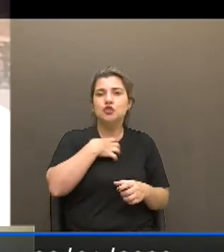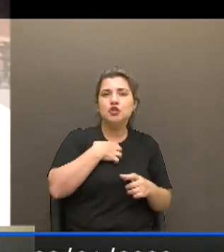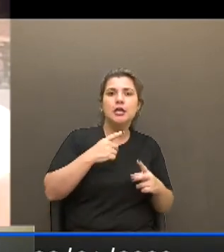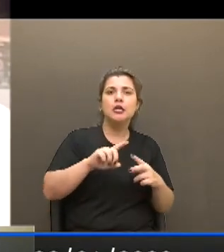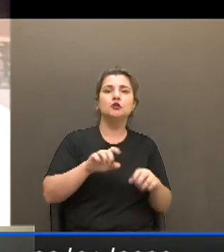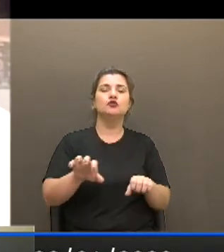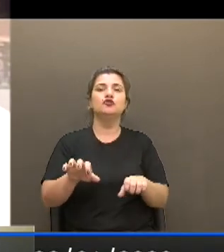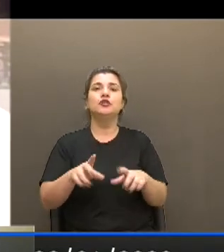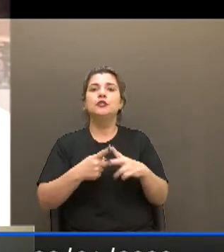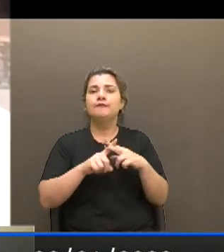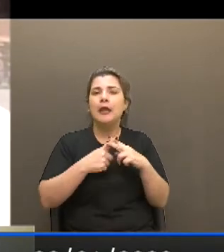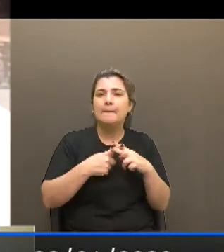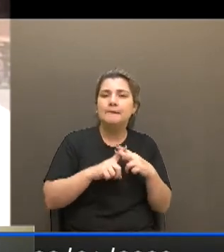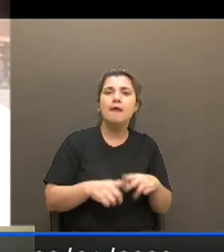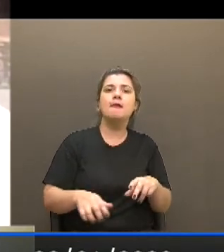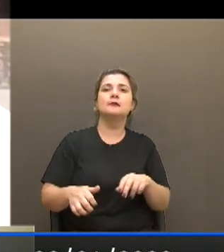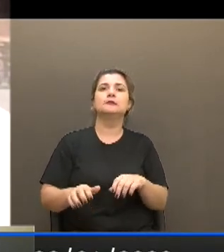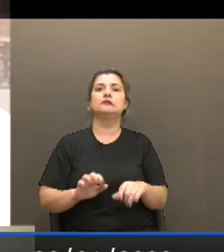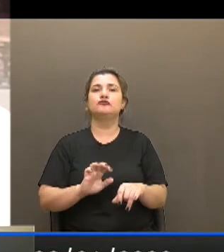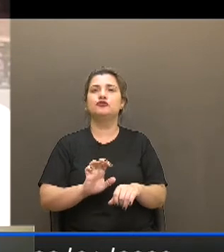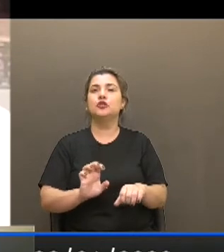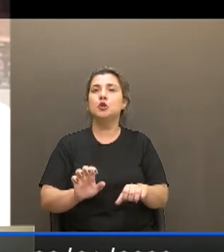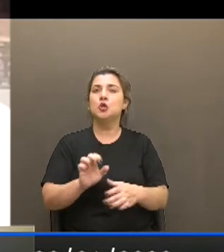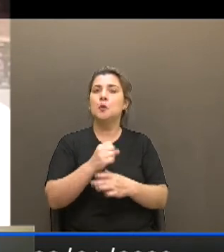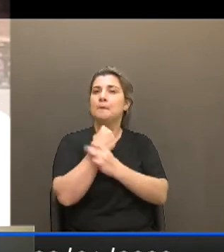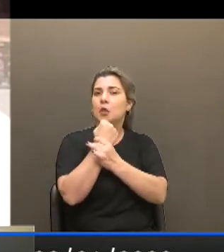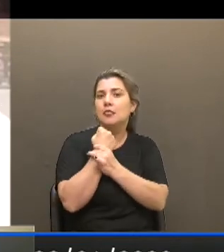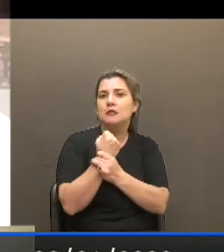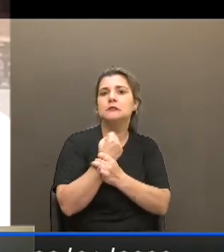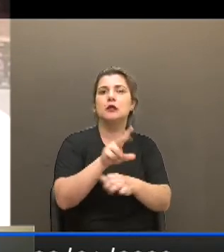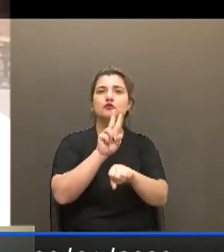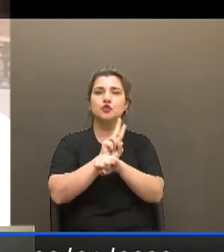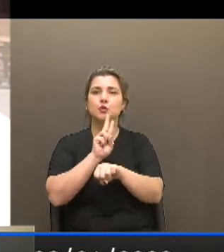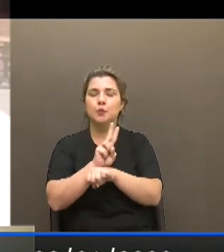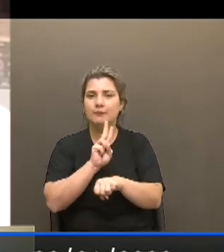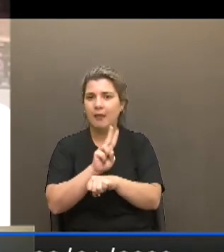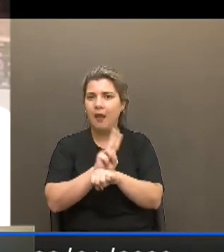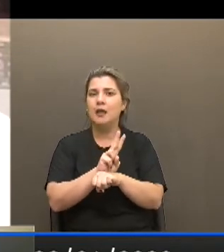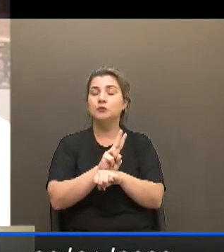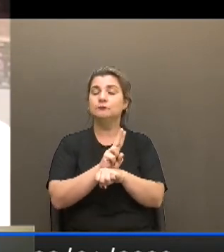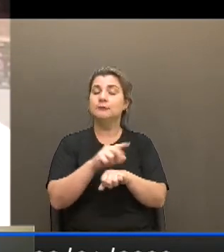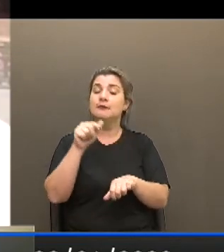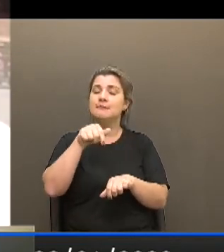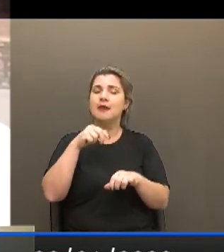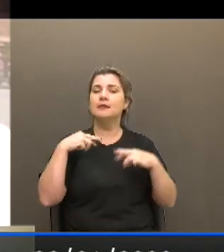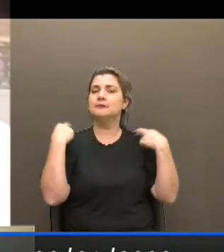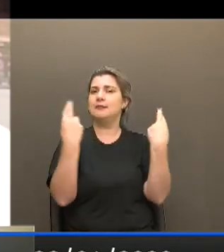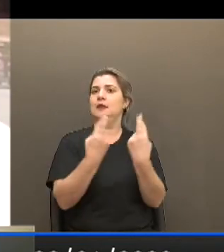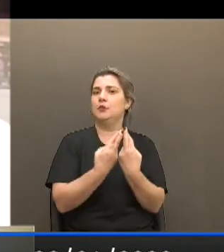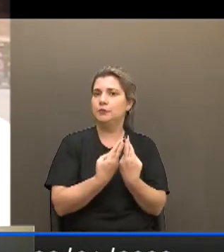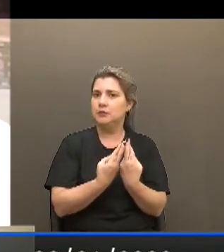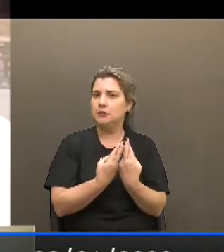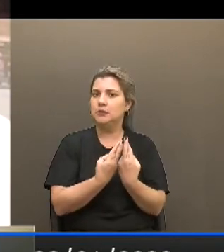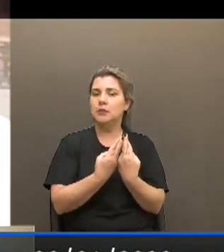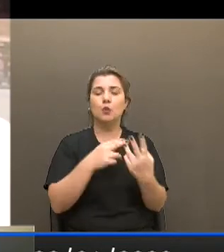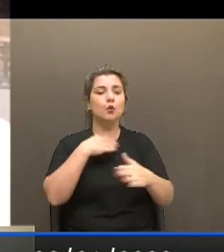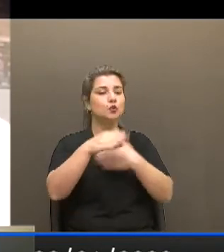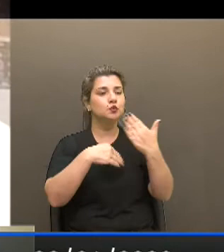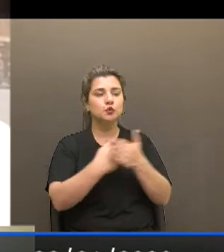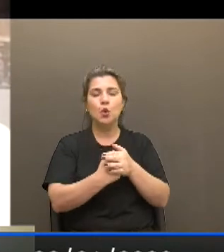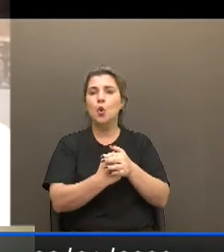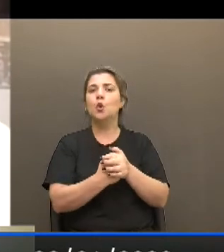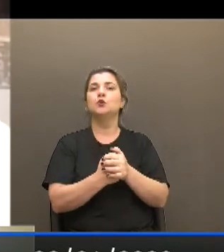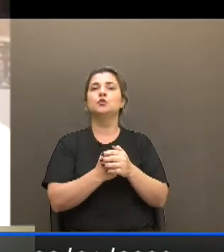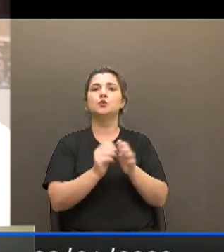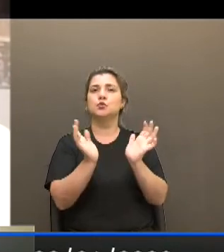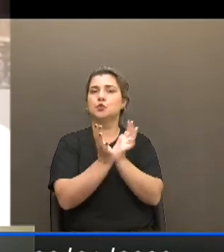protocolos. Saúdo mais uma vez, presidente Hernani, esta reunião que está sendo realizada com todos esses atores que fazem parte desse segmento. E eu